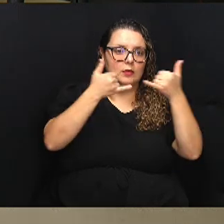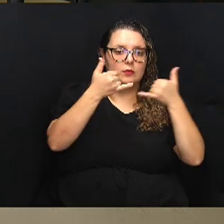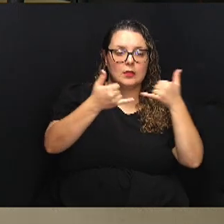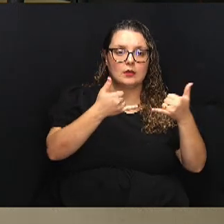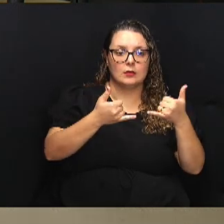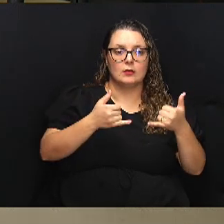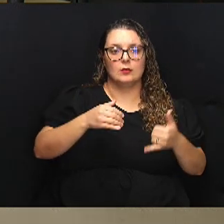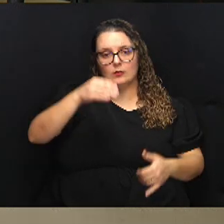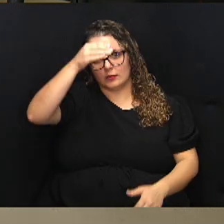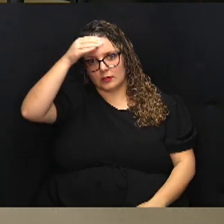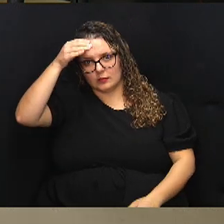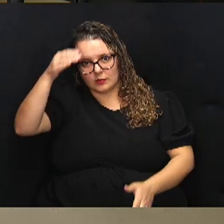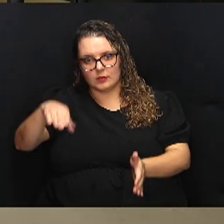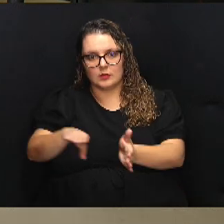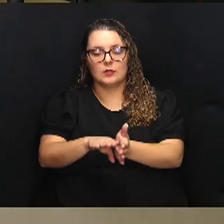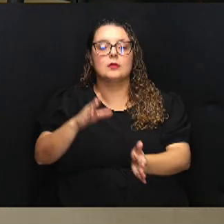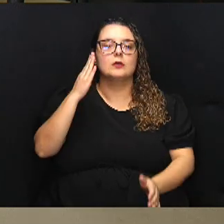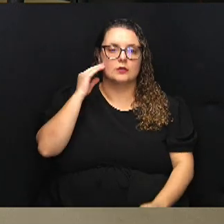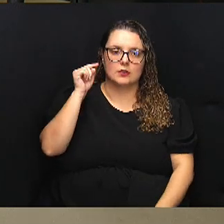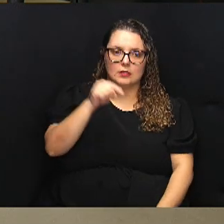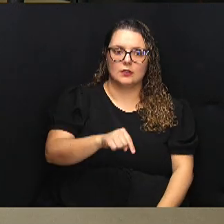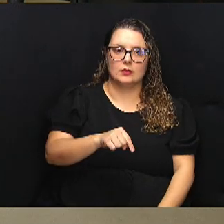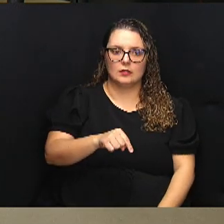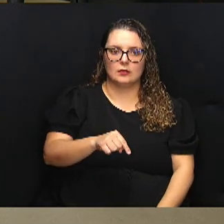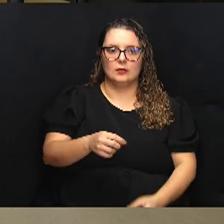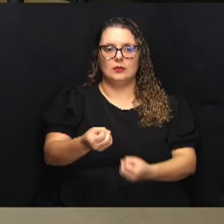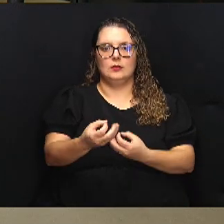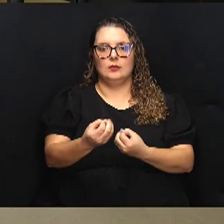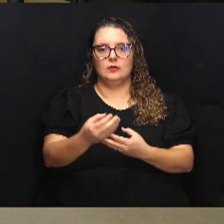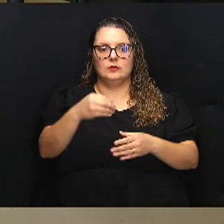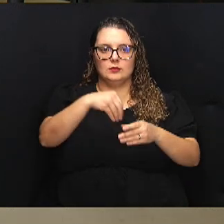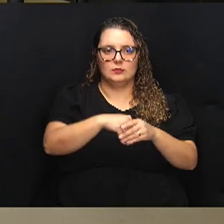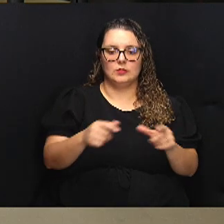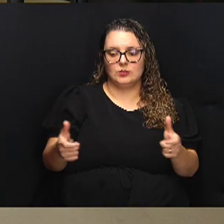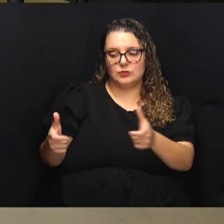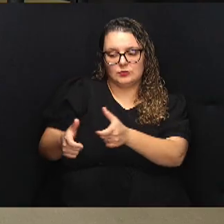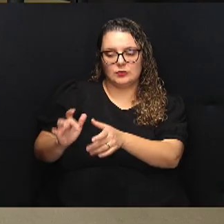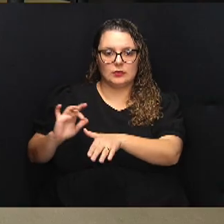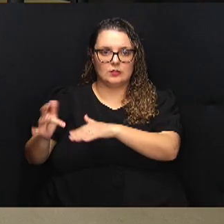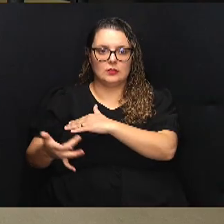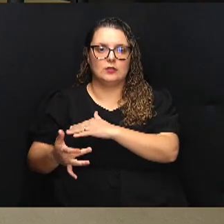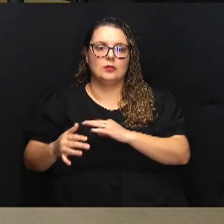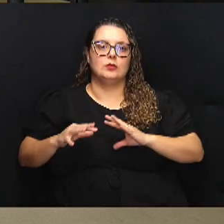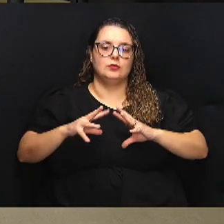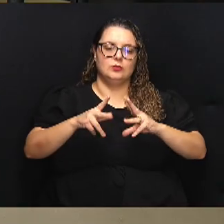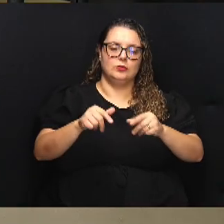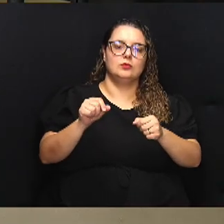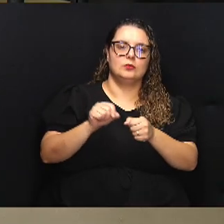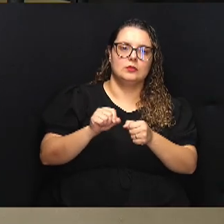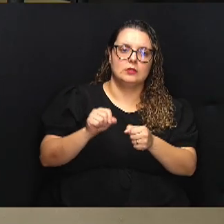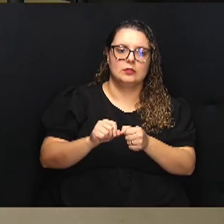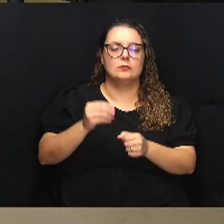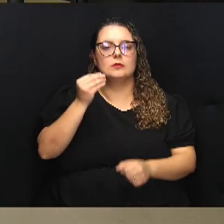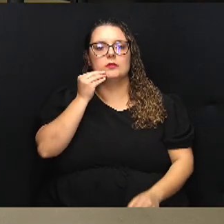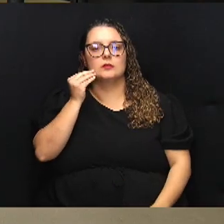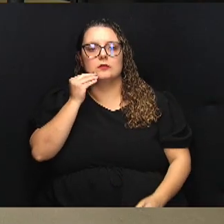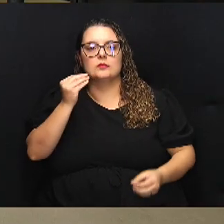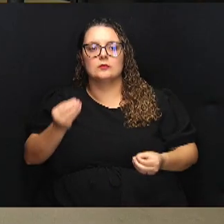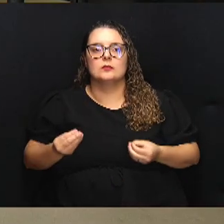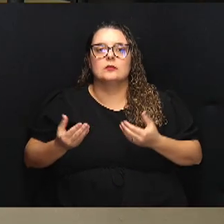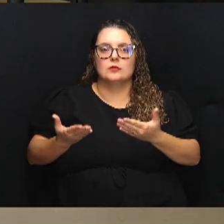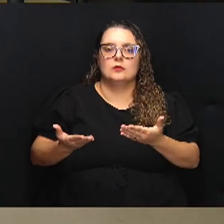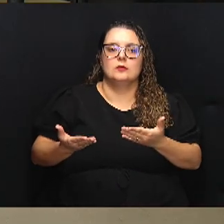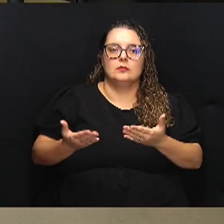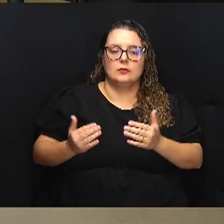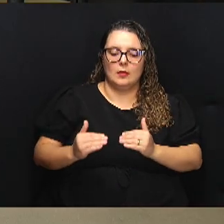cliente entra, eu sei quem é ele, eu coloco os dados desse cara para reduzir a mídia. Então tudo que eu faço é para tentar trazer o maior nível